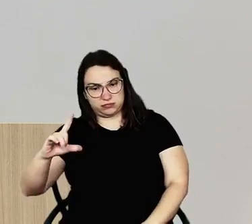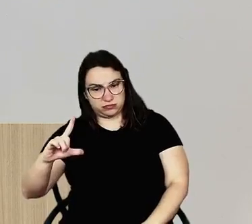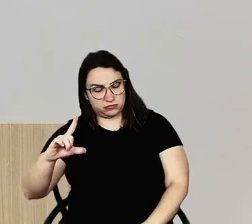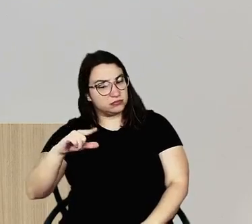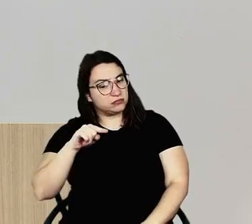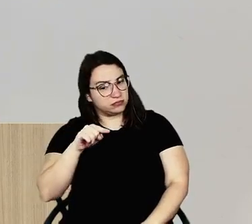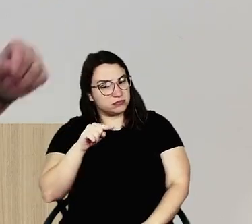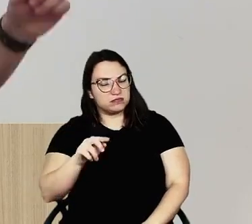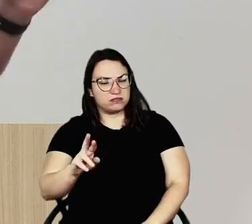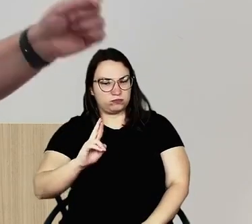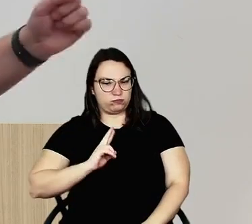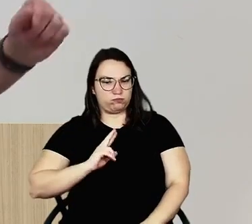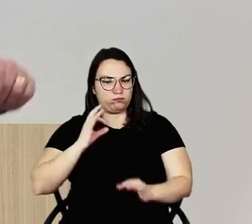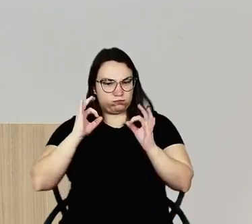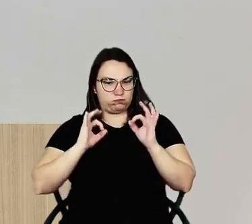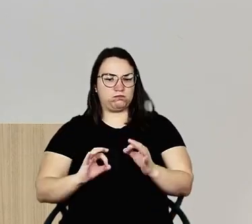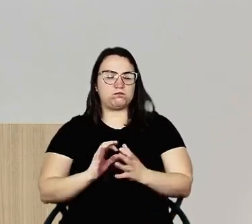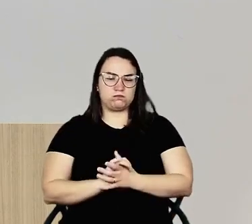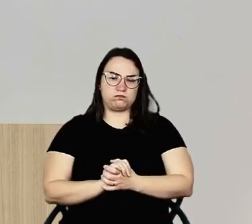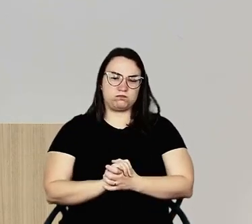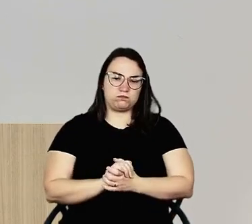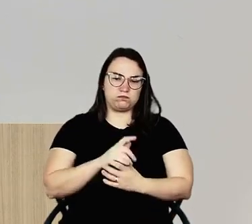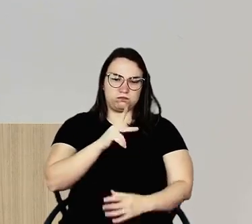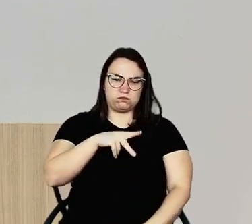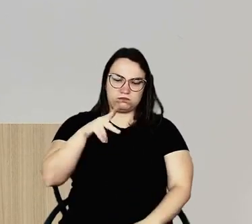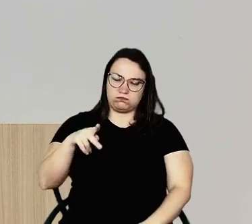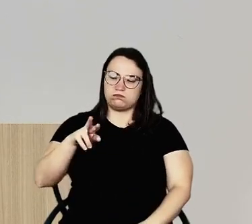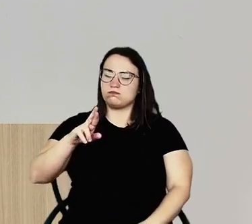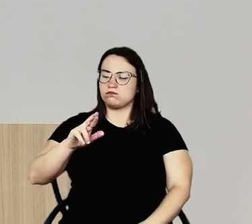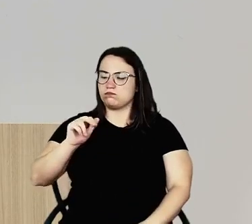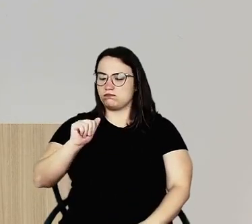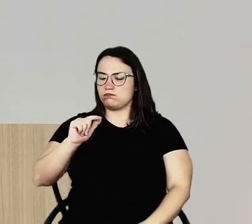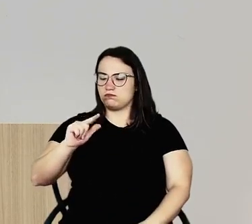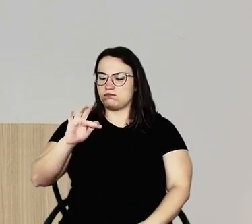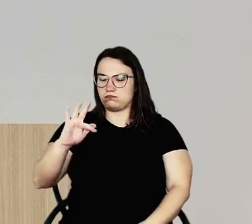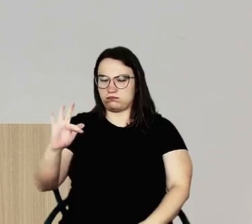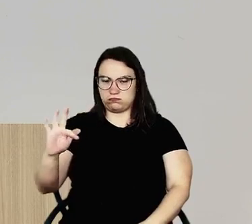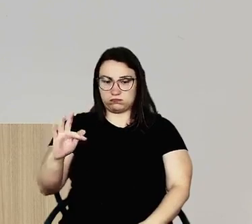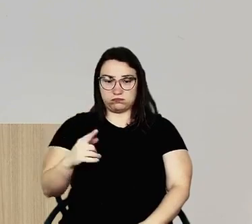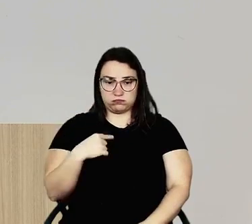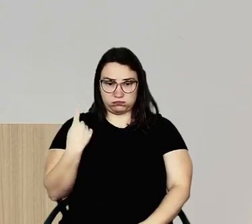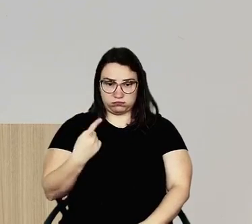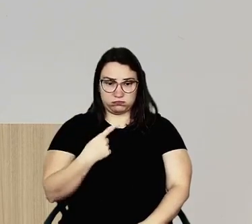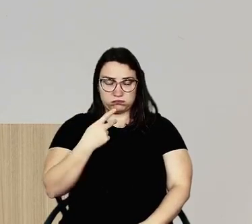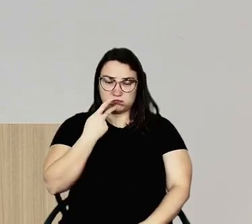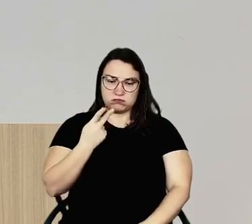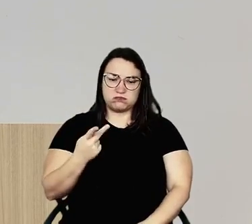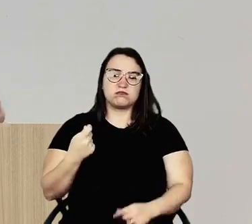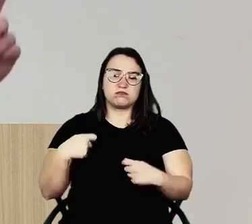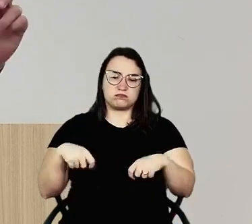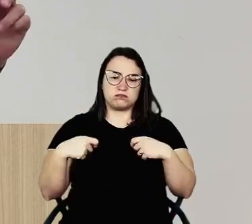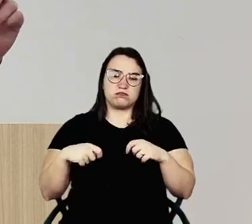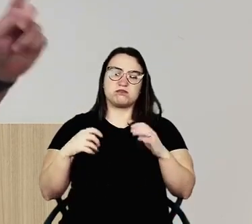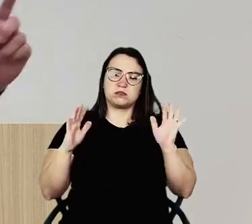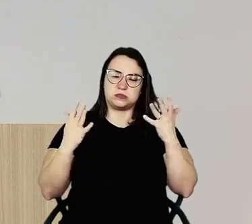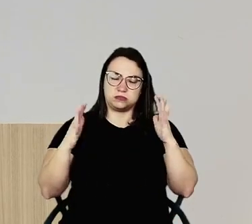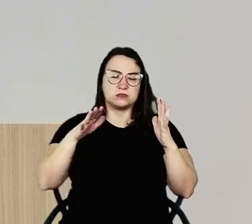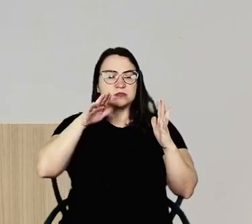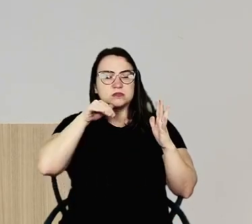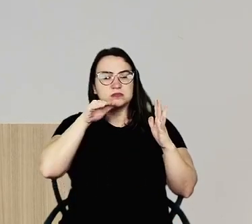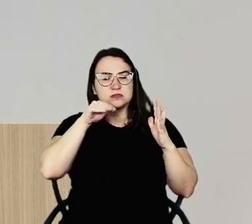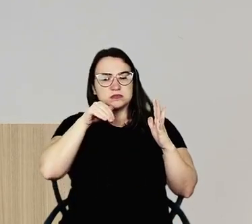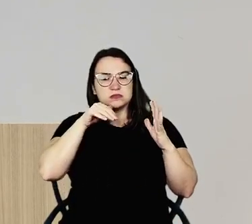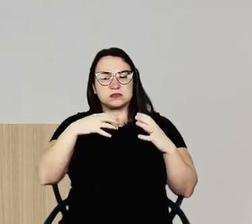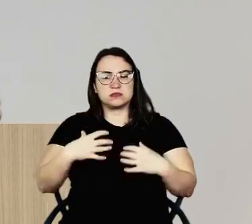responder à altura Professor Ralf também concordo com o senhor Quando o senhor disse que nós temos que dizer aqui parabenizar os servidores que tem espírito